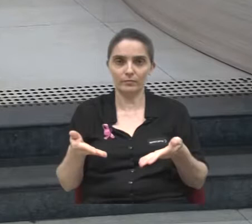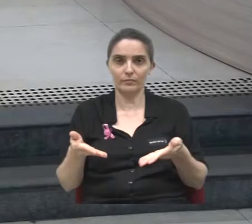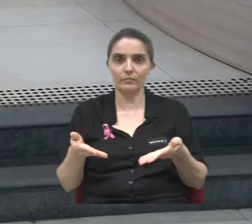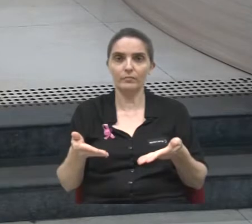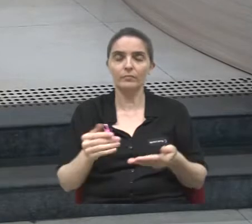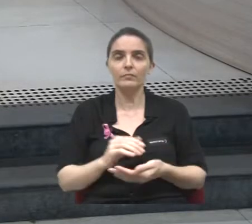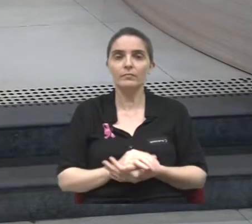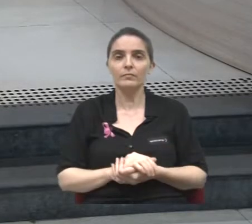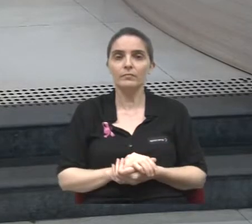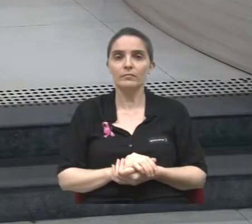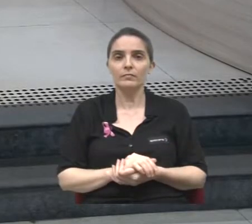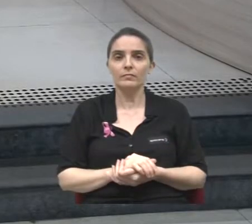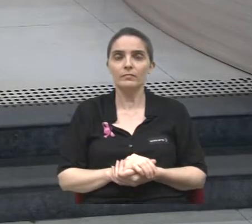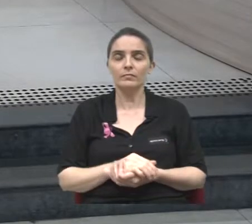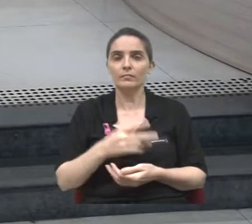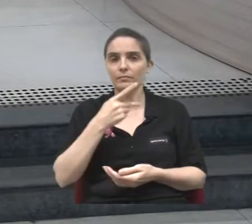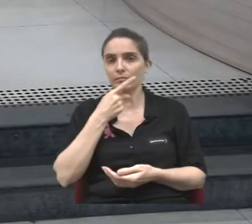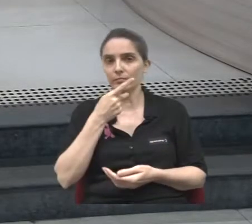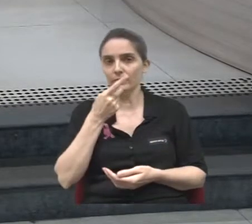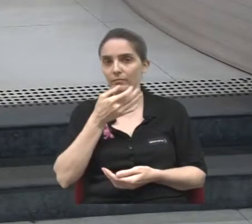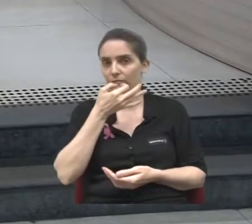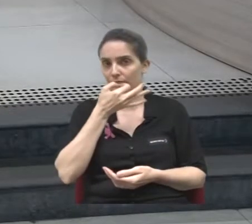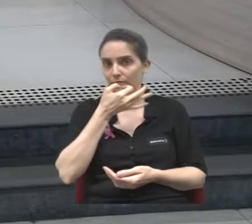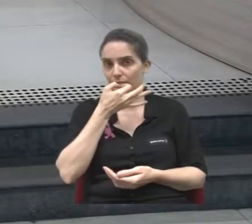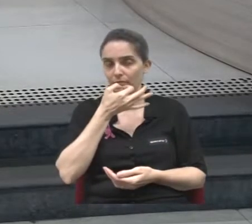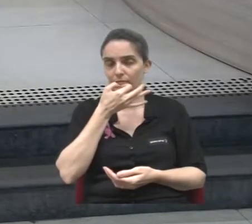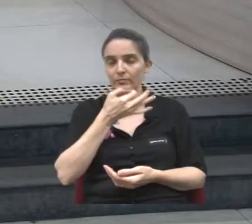usar a palavra.